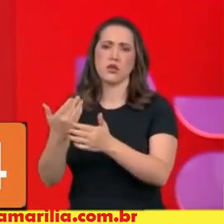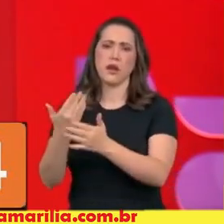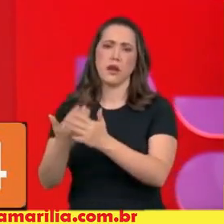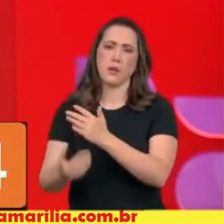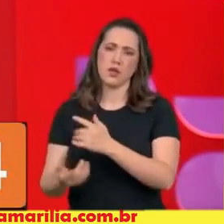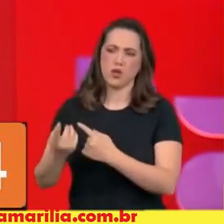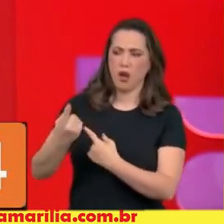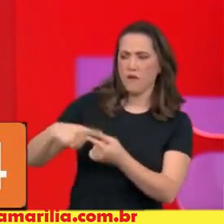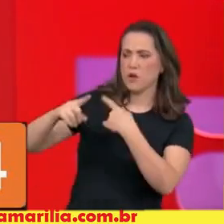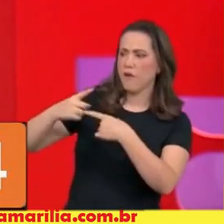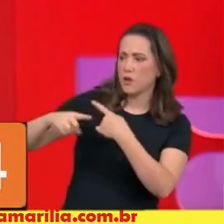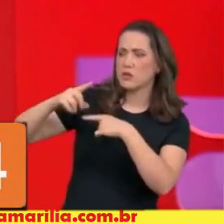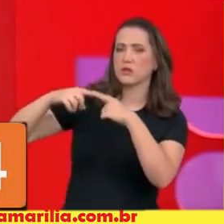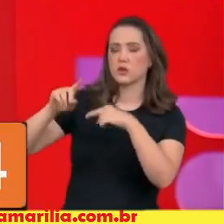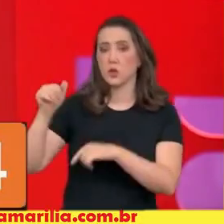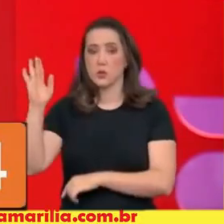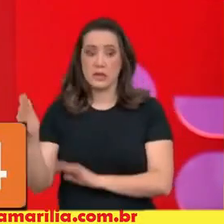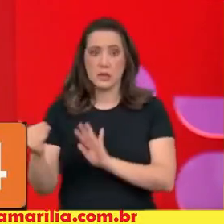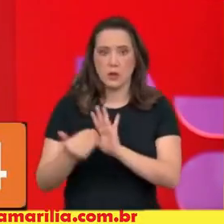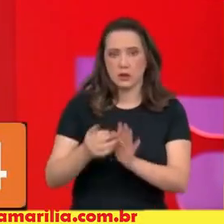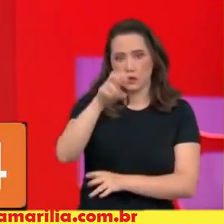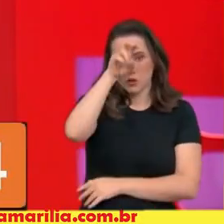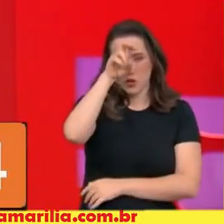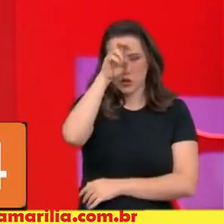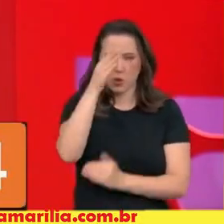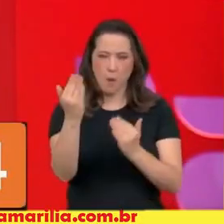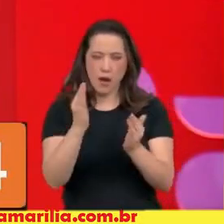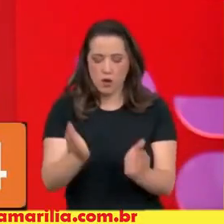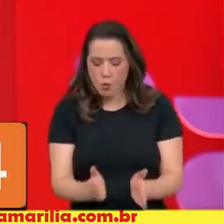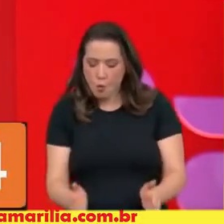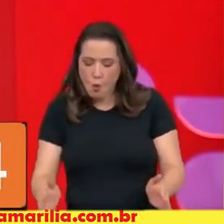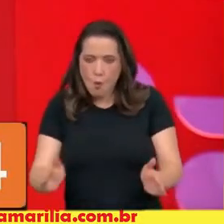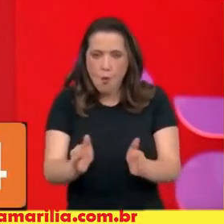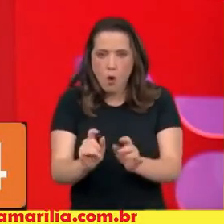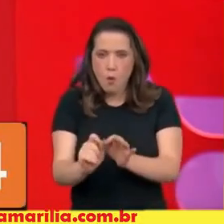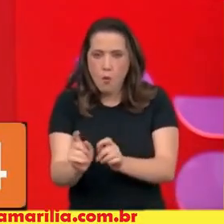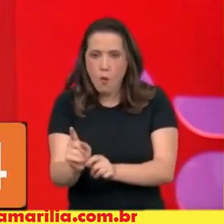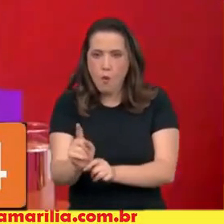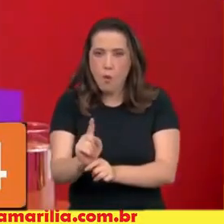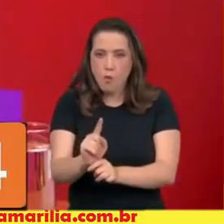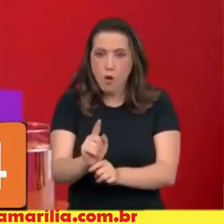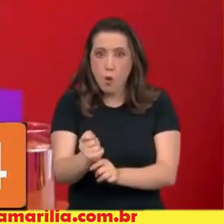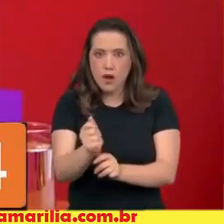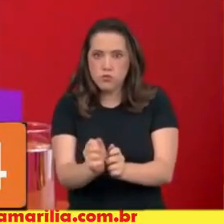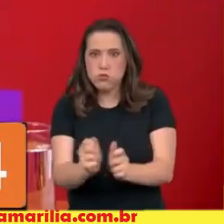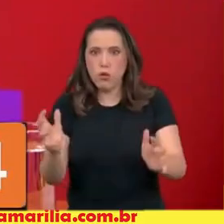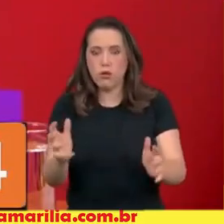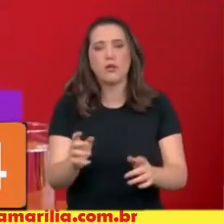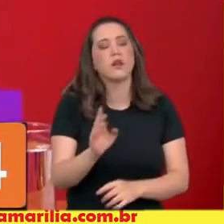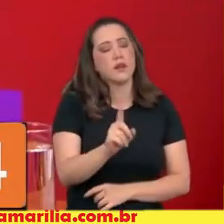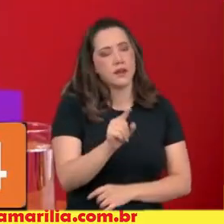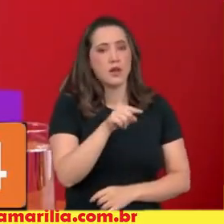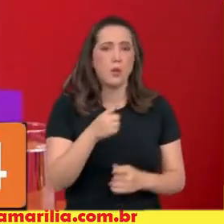Egito, o mundo viu um barril de pólvora prestes a explodir. Afinal de contas, por que não explodiu? Nascido na Califórnia, ele